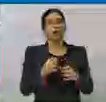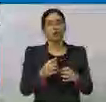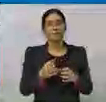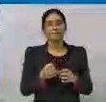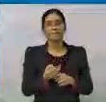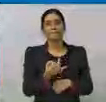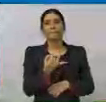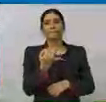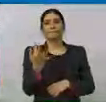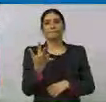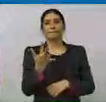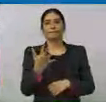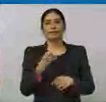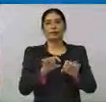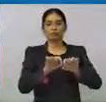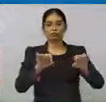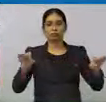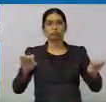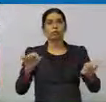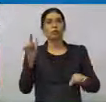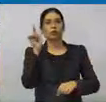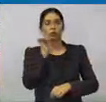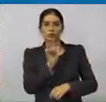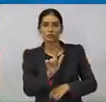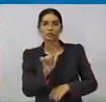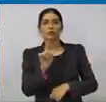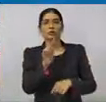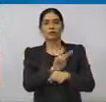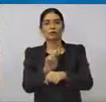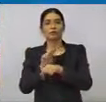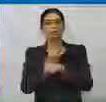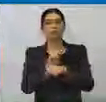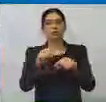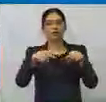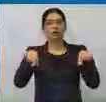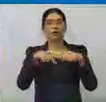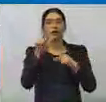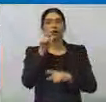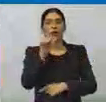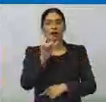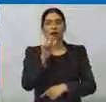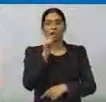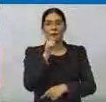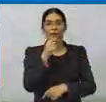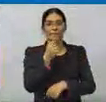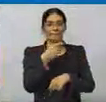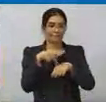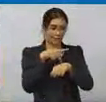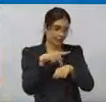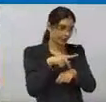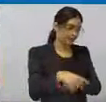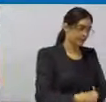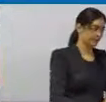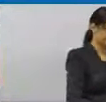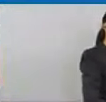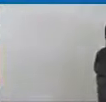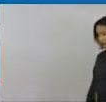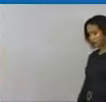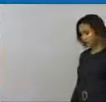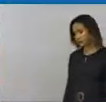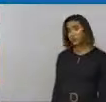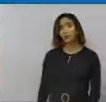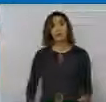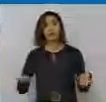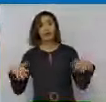uma bacia maior para proteger o Lago Água Preta também. Então, eu quero, finalizando,